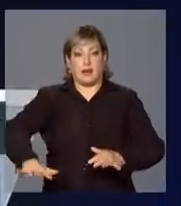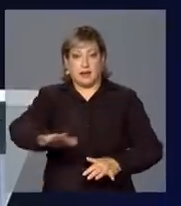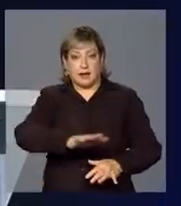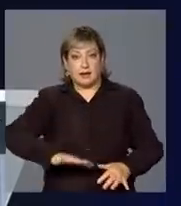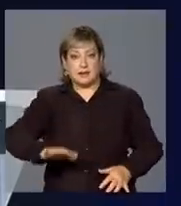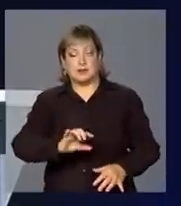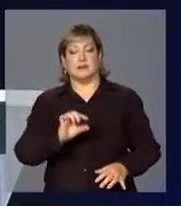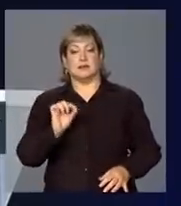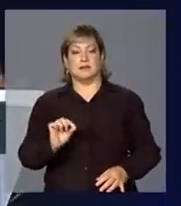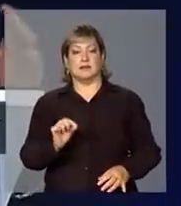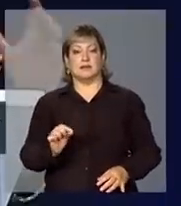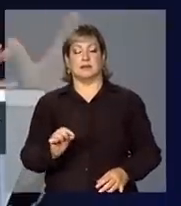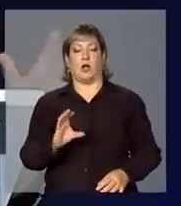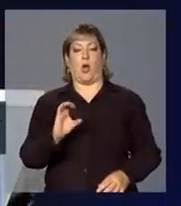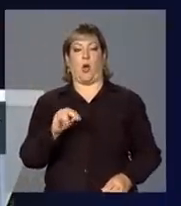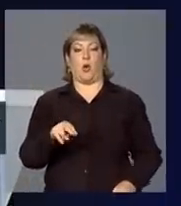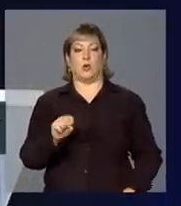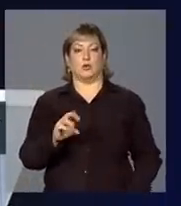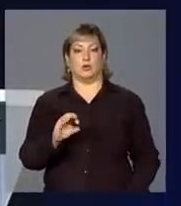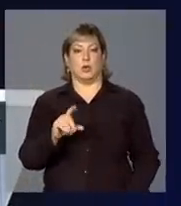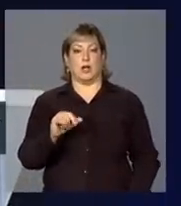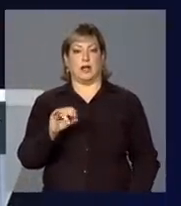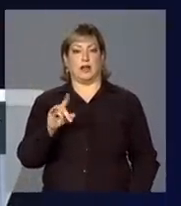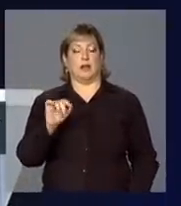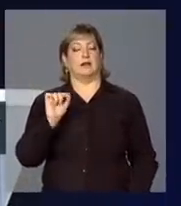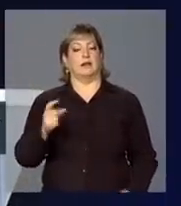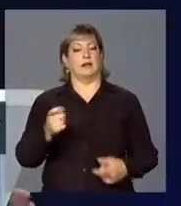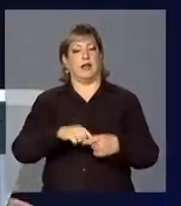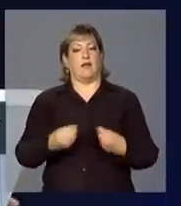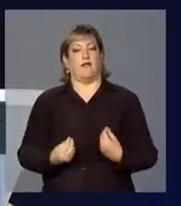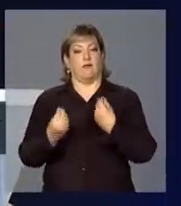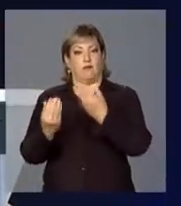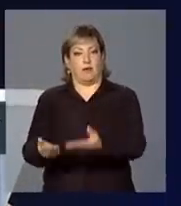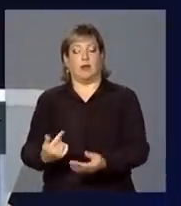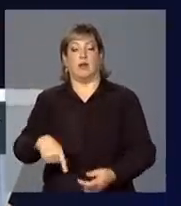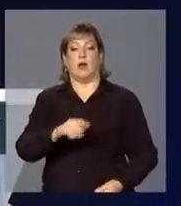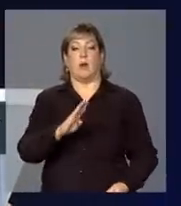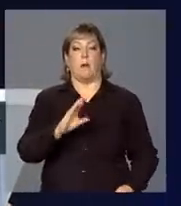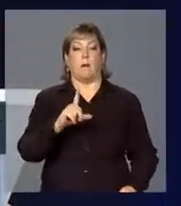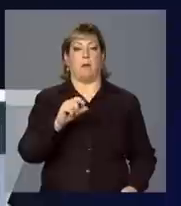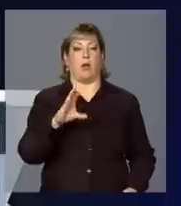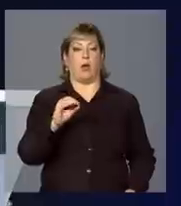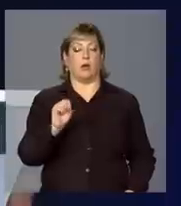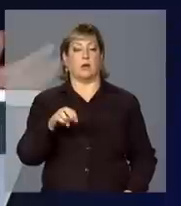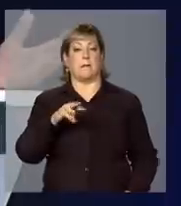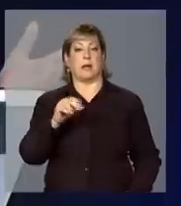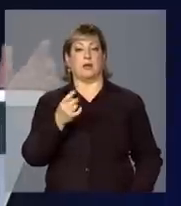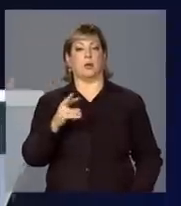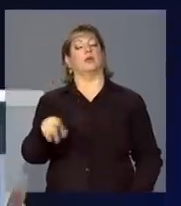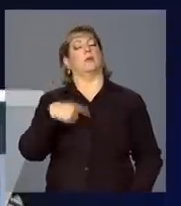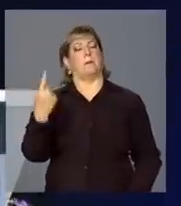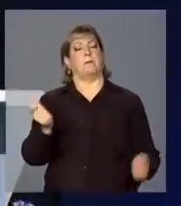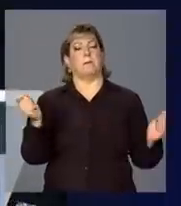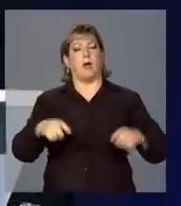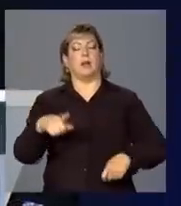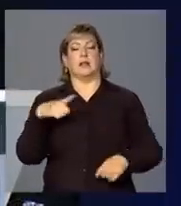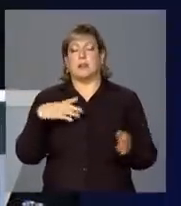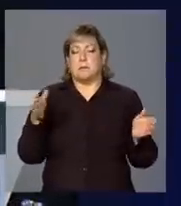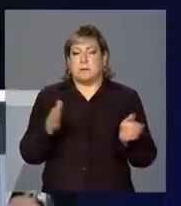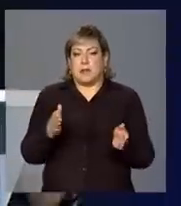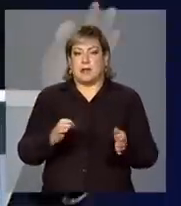e devolvidas, chamados blocos maduros. Você pode ter microempresários na área